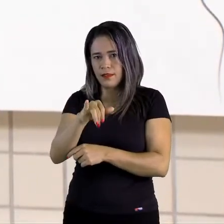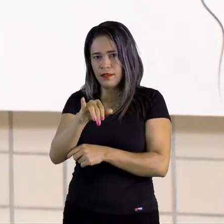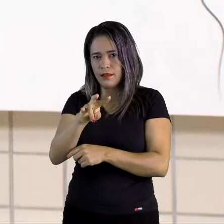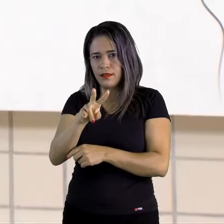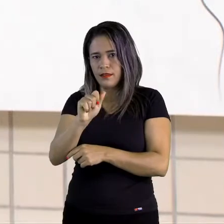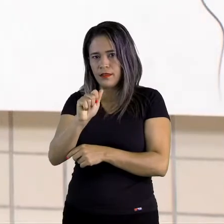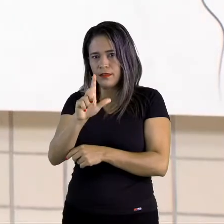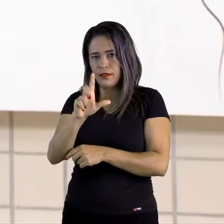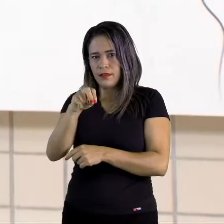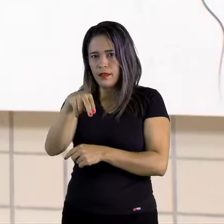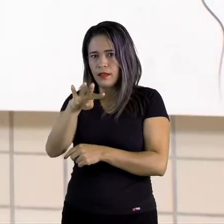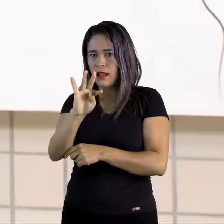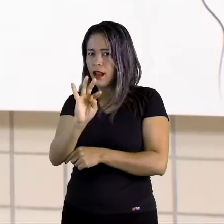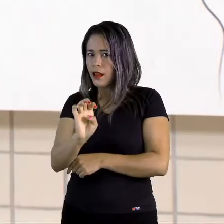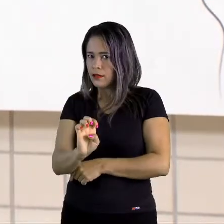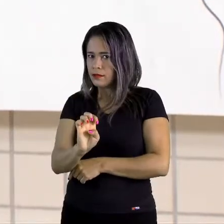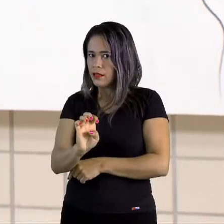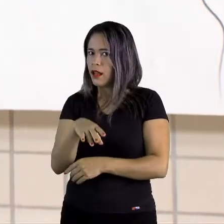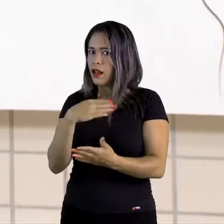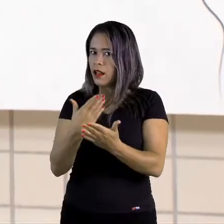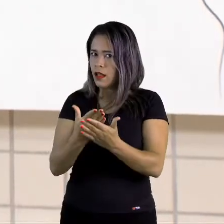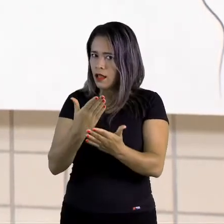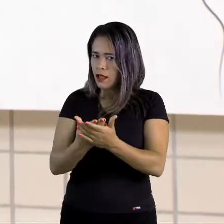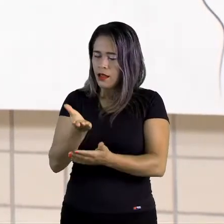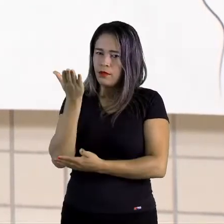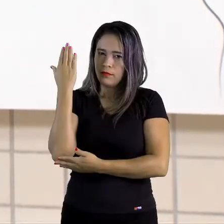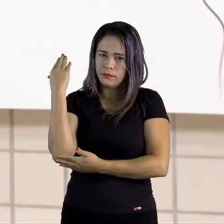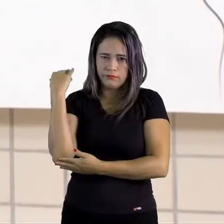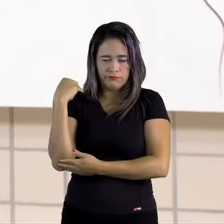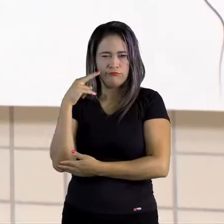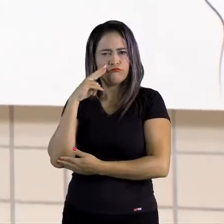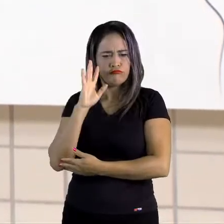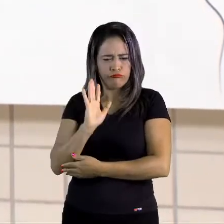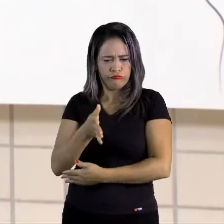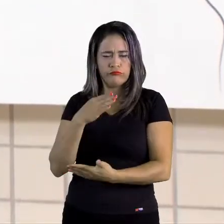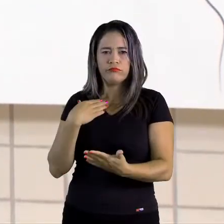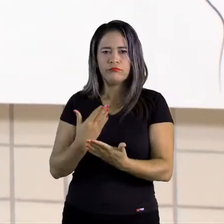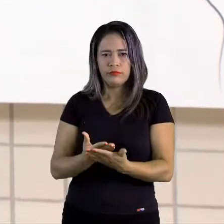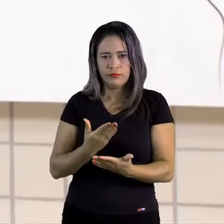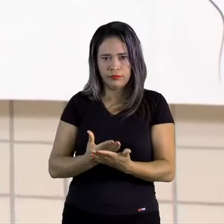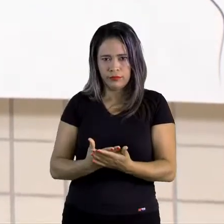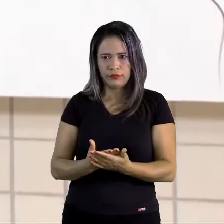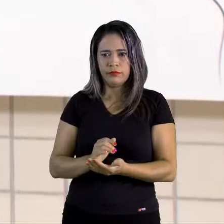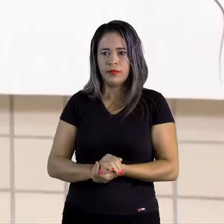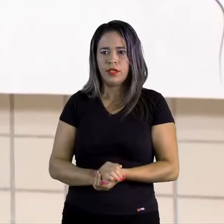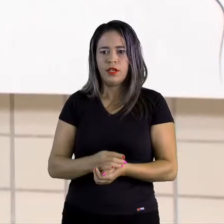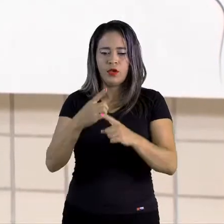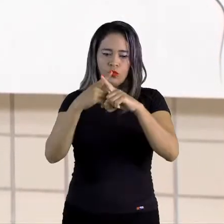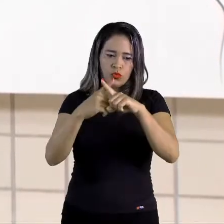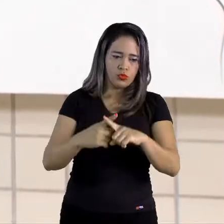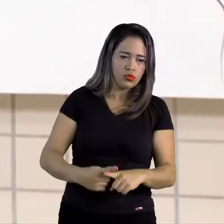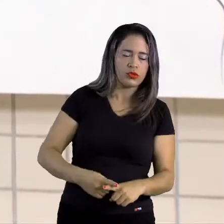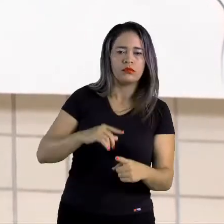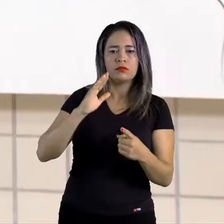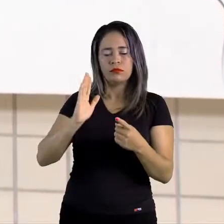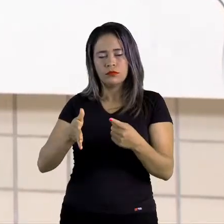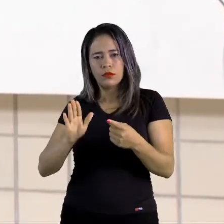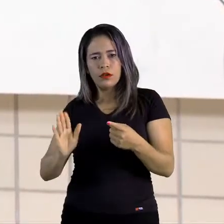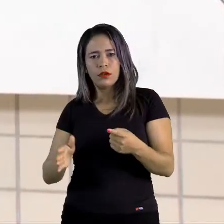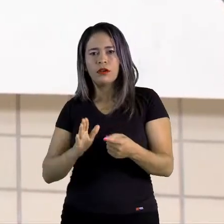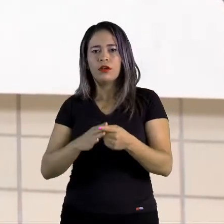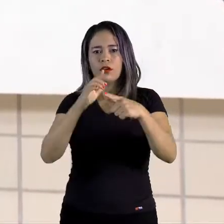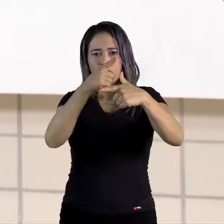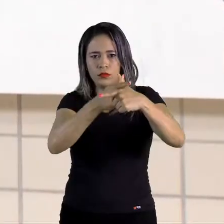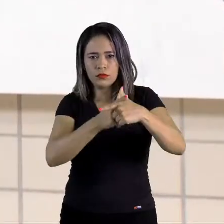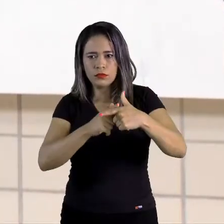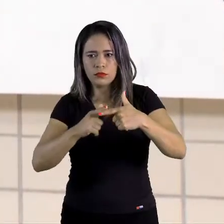aula passada, nós vimos muito sobre fração equivalente. Nós vimos eu multiplicando, eu